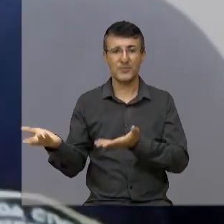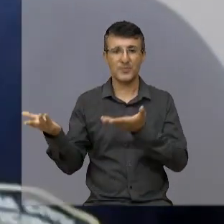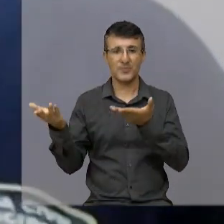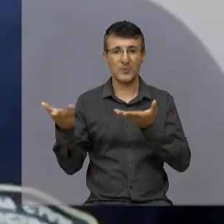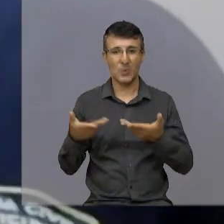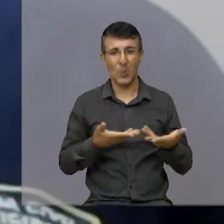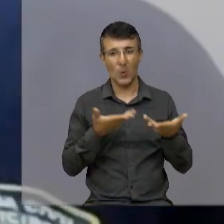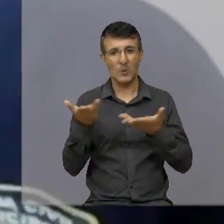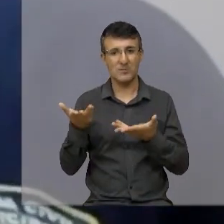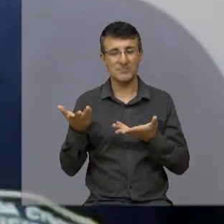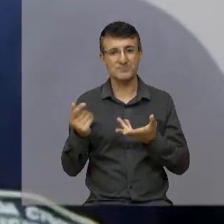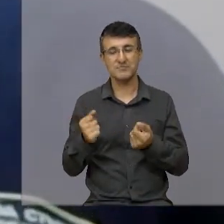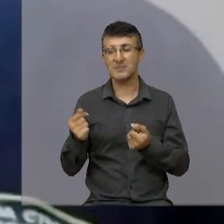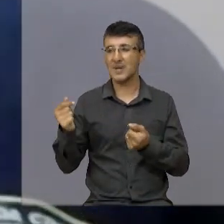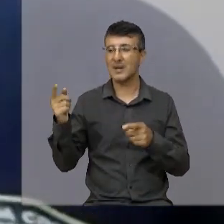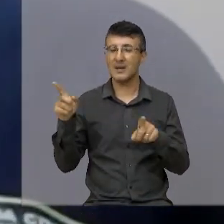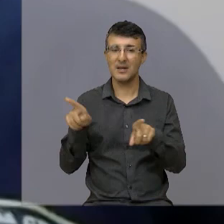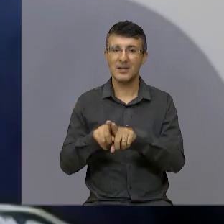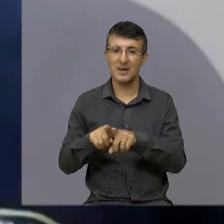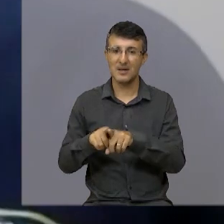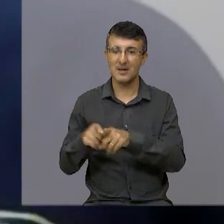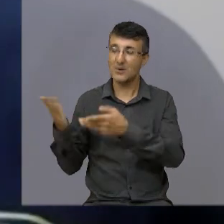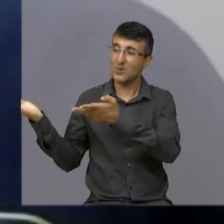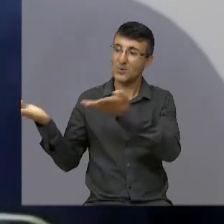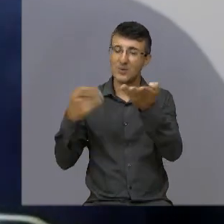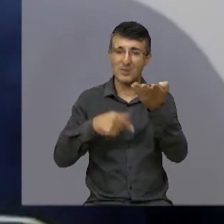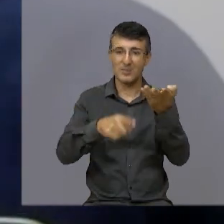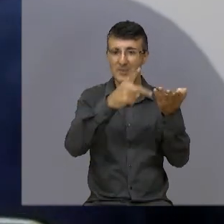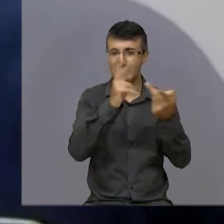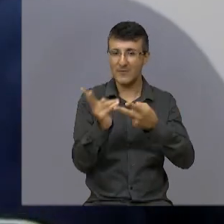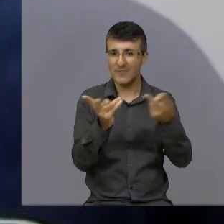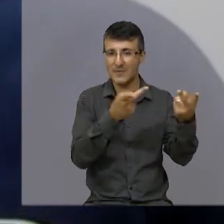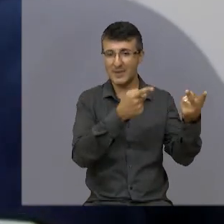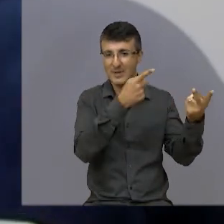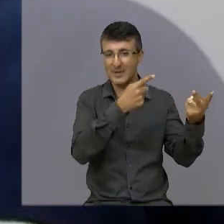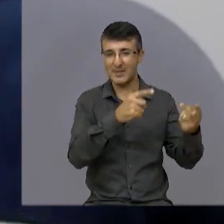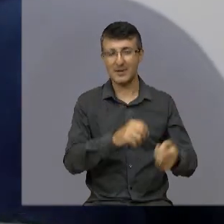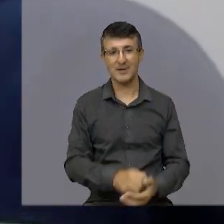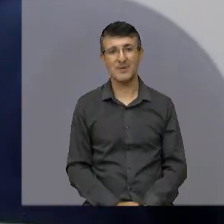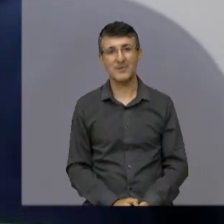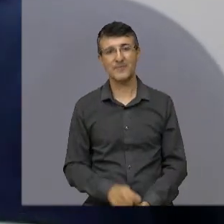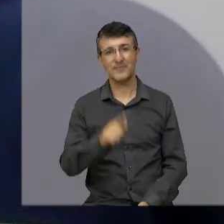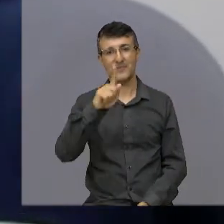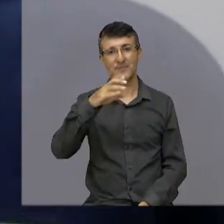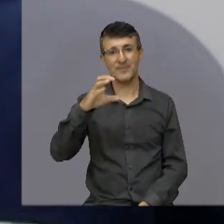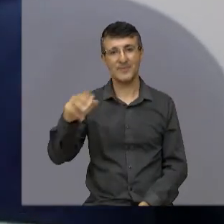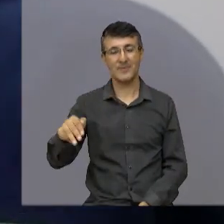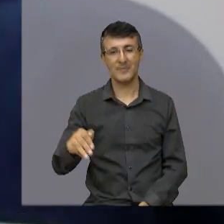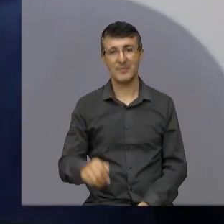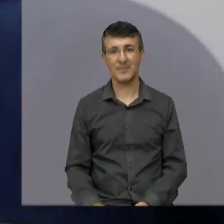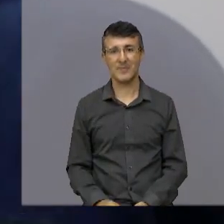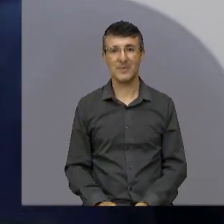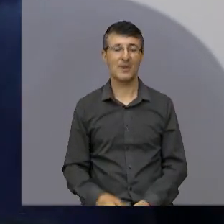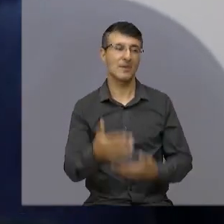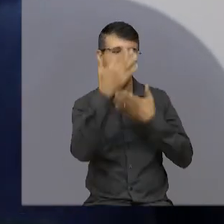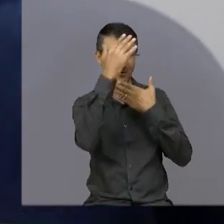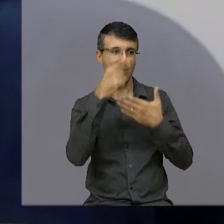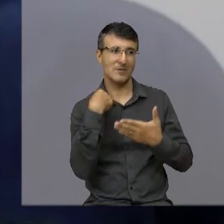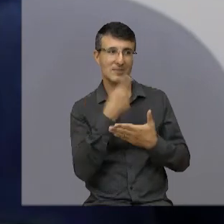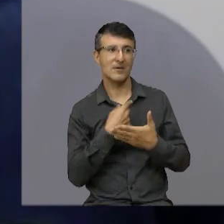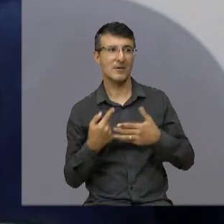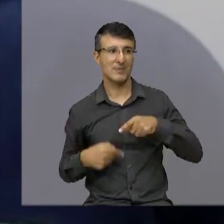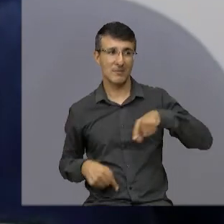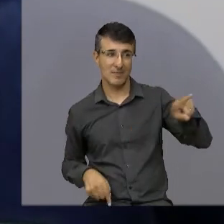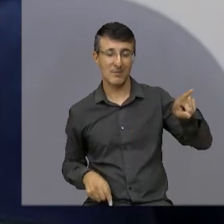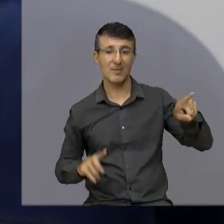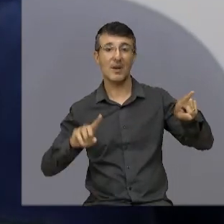para vocês para irem nos visitar. Obrigada. Nós vamos, mas depois que passar a pandemia,